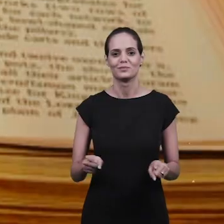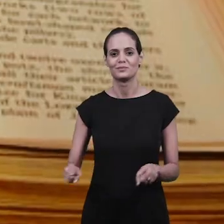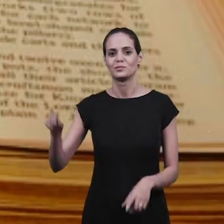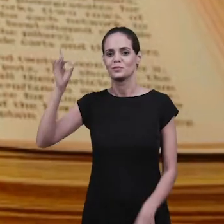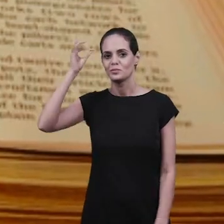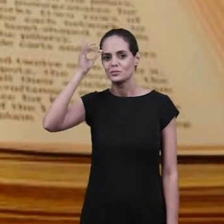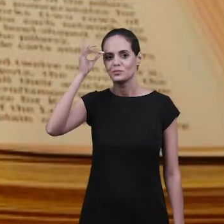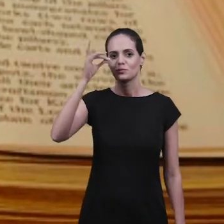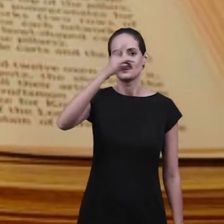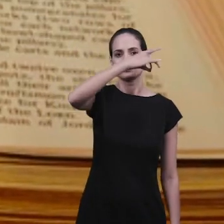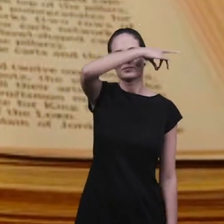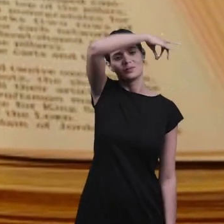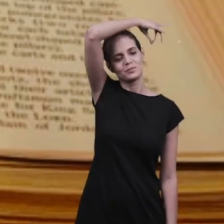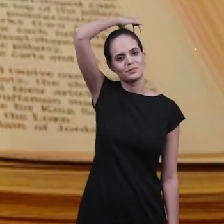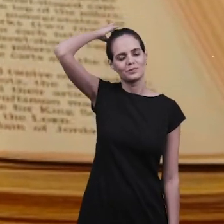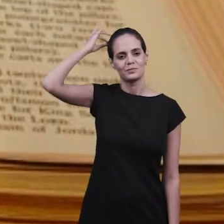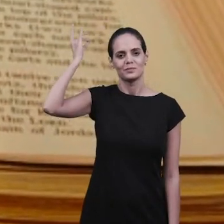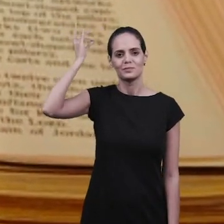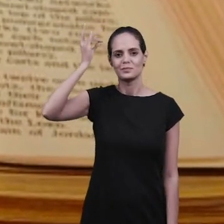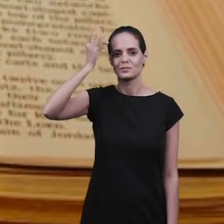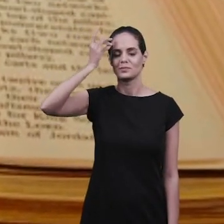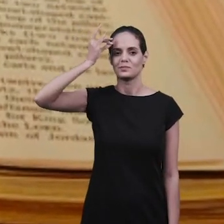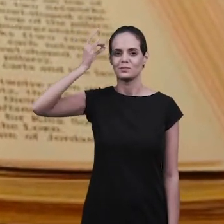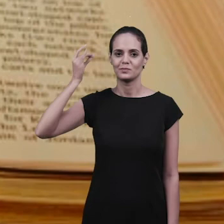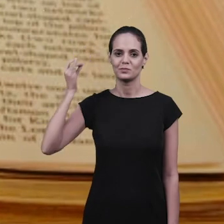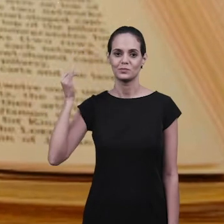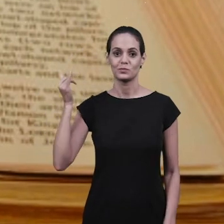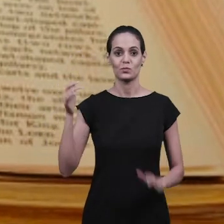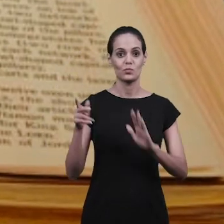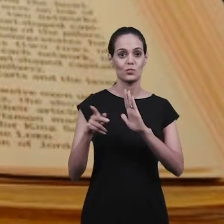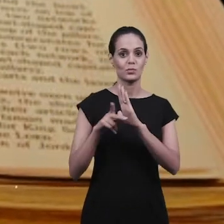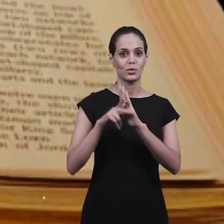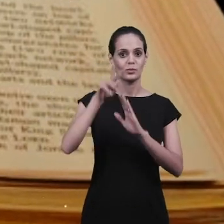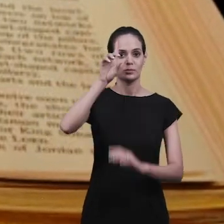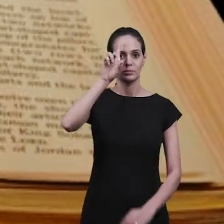O Espírito de Deus